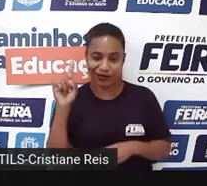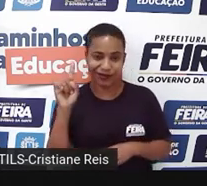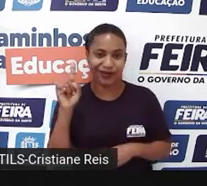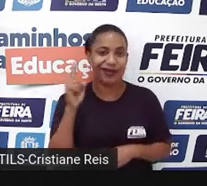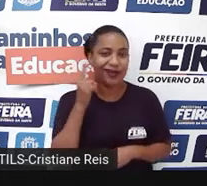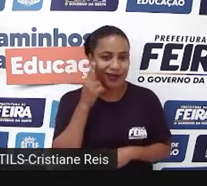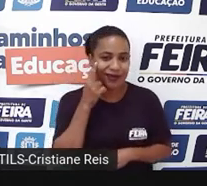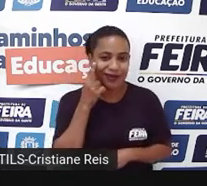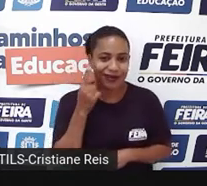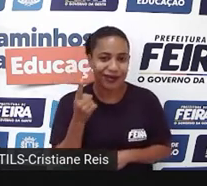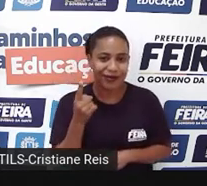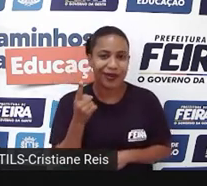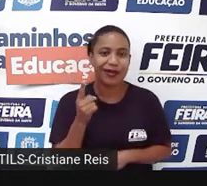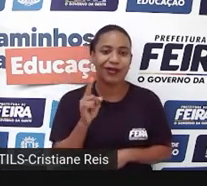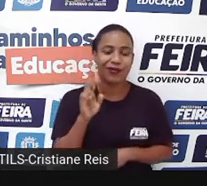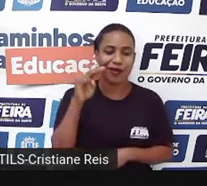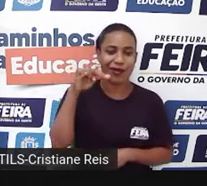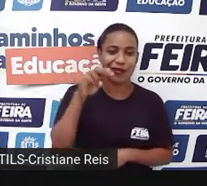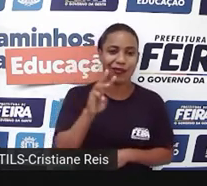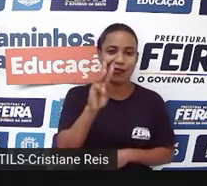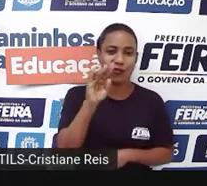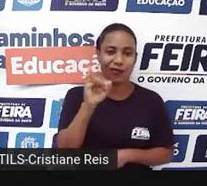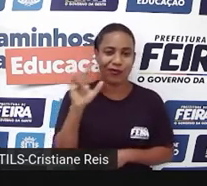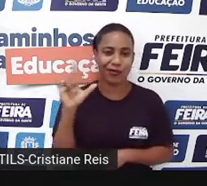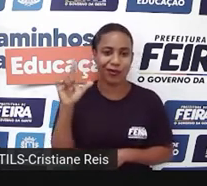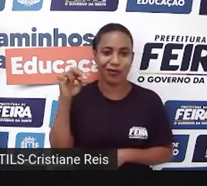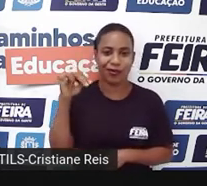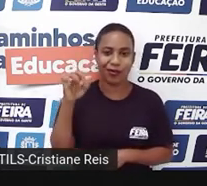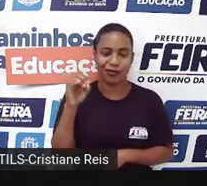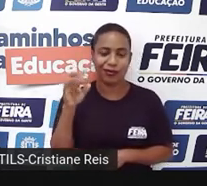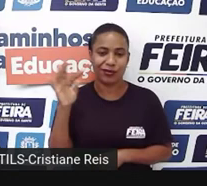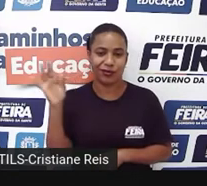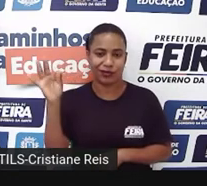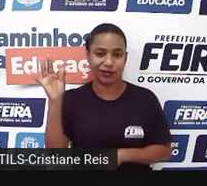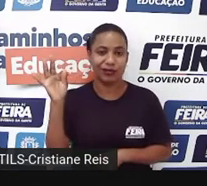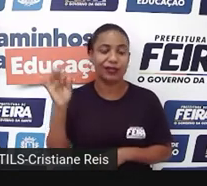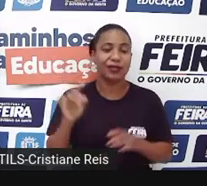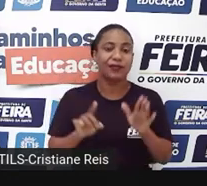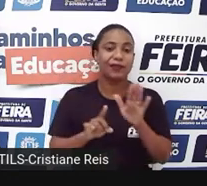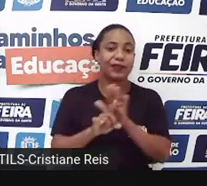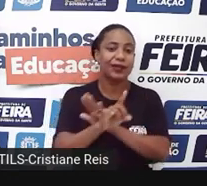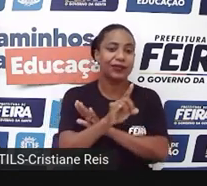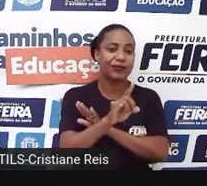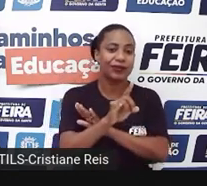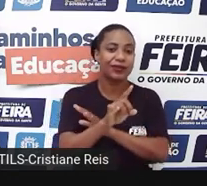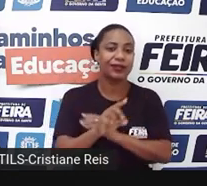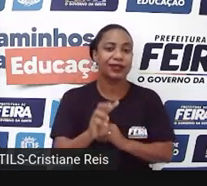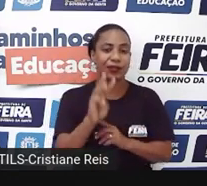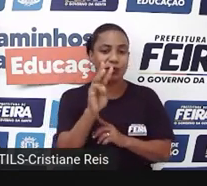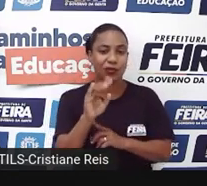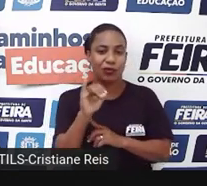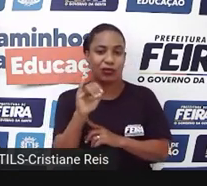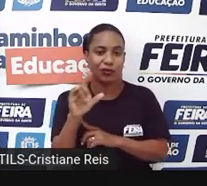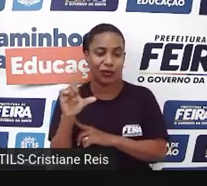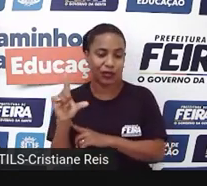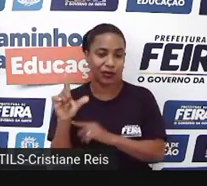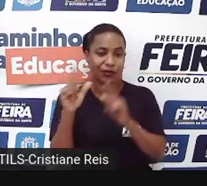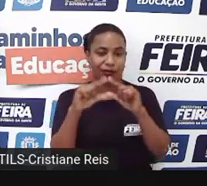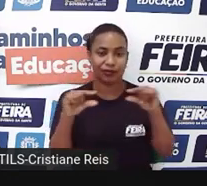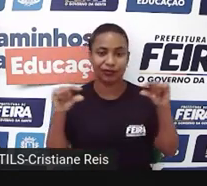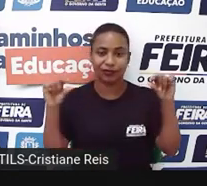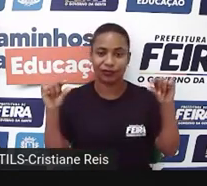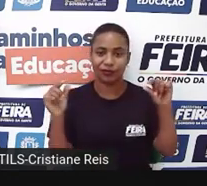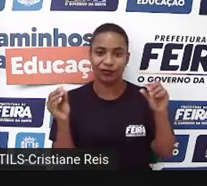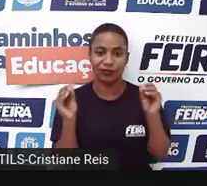corresponde ao will not. Perguntas, põe o will lá no início da frase, constrói a sua frase normal e